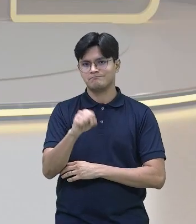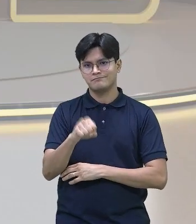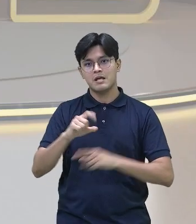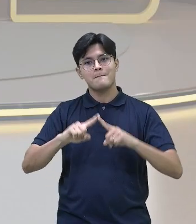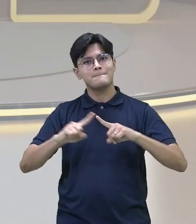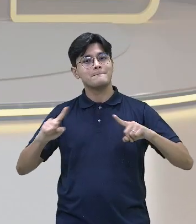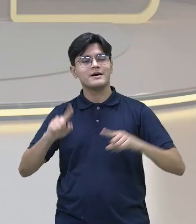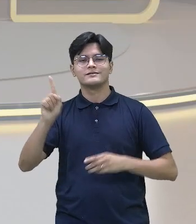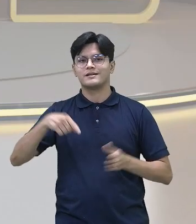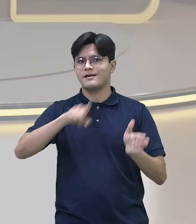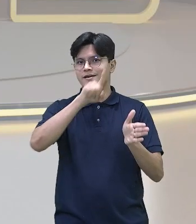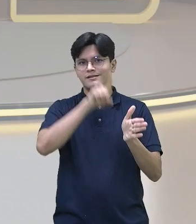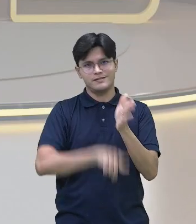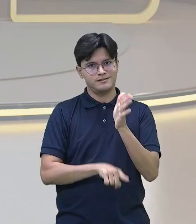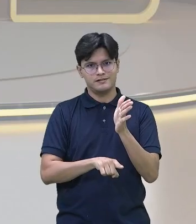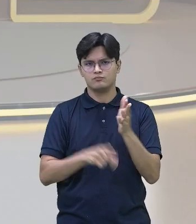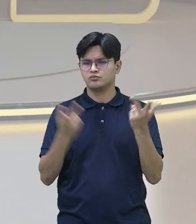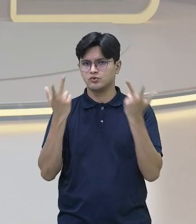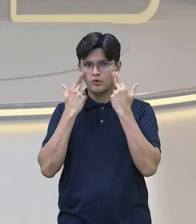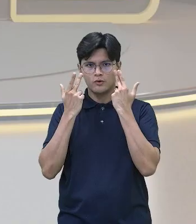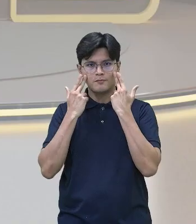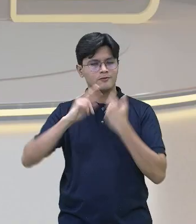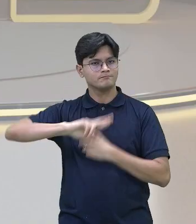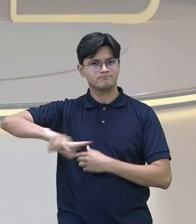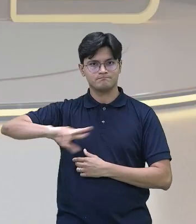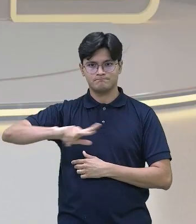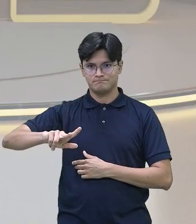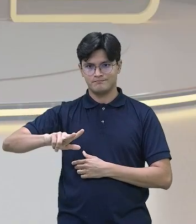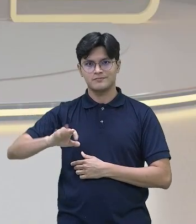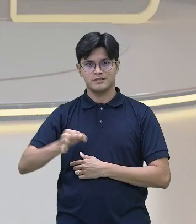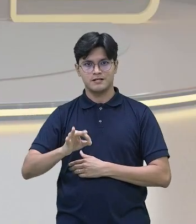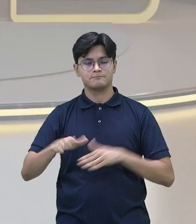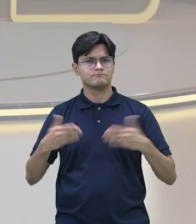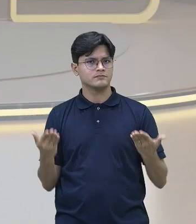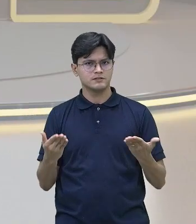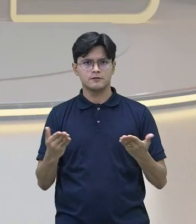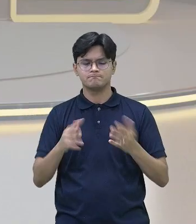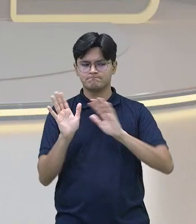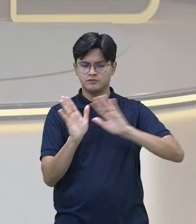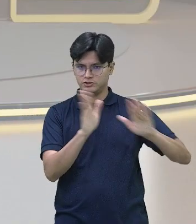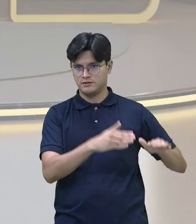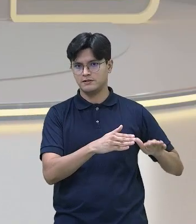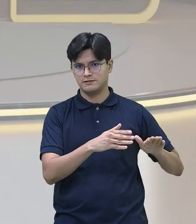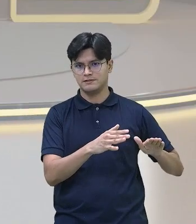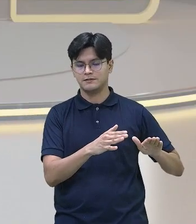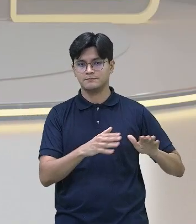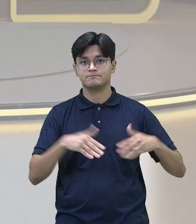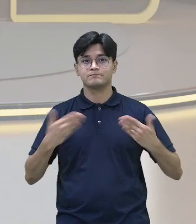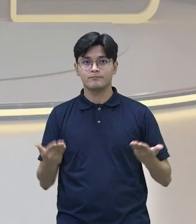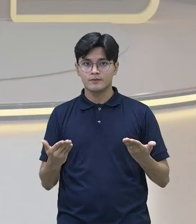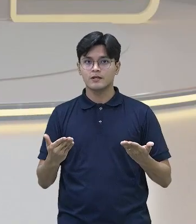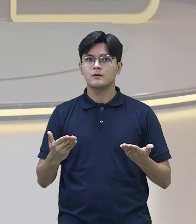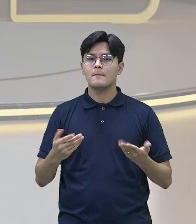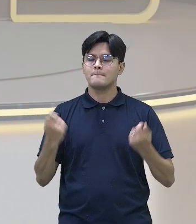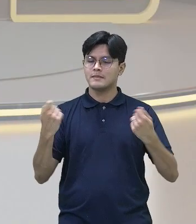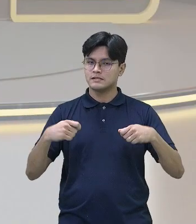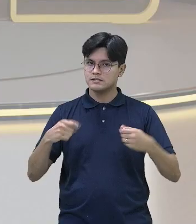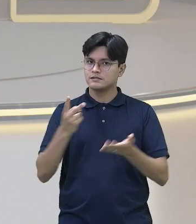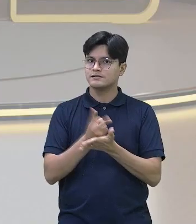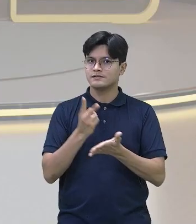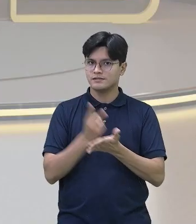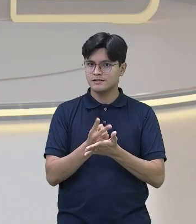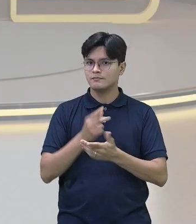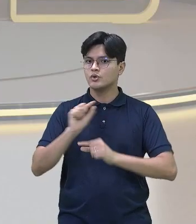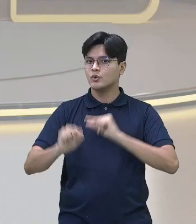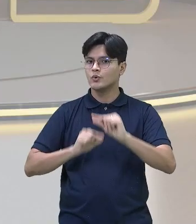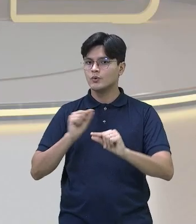situação comum de ocorrer. Então, a gente descarta essa possibilidade. Então, a gente sempre vai considerar, tá? Tanto a moeda